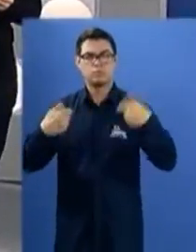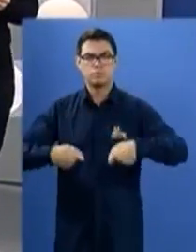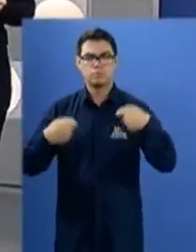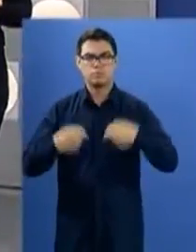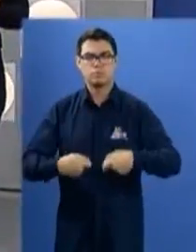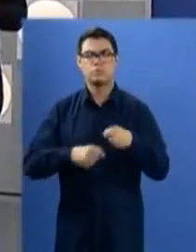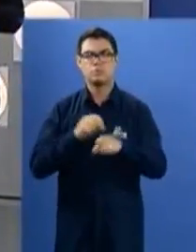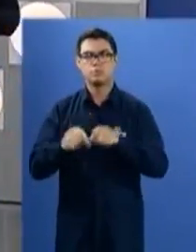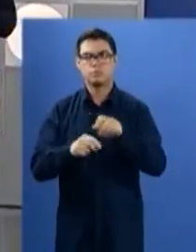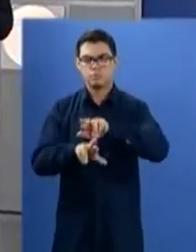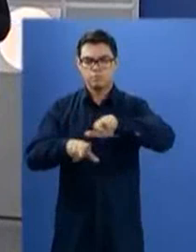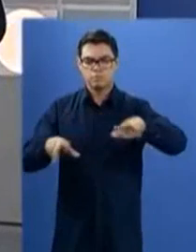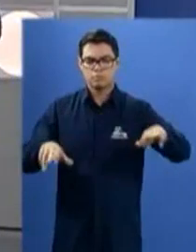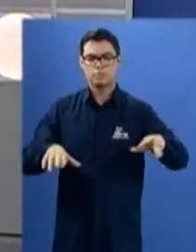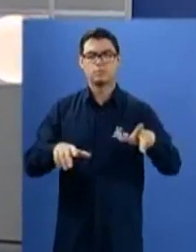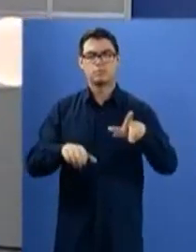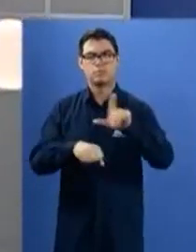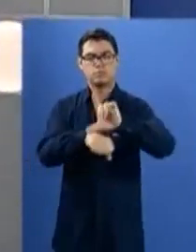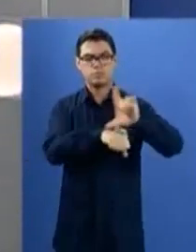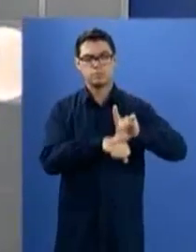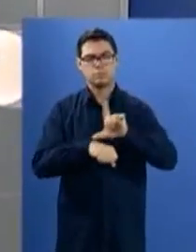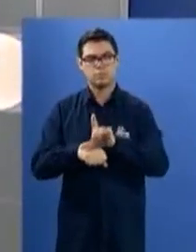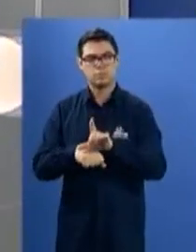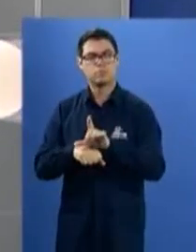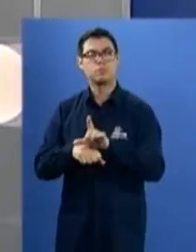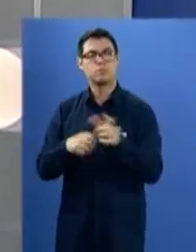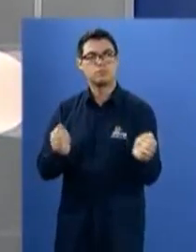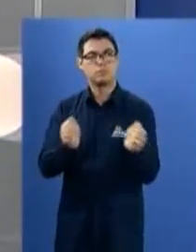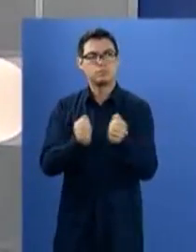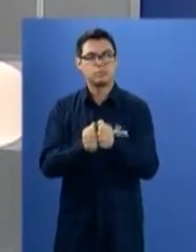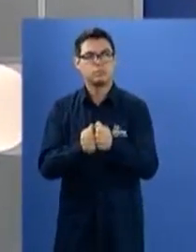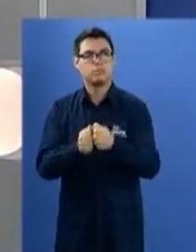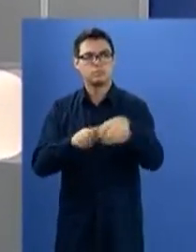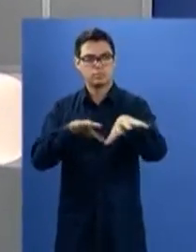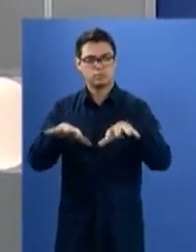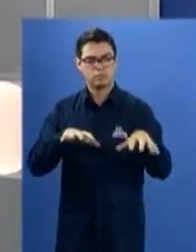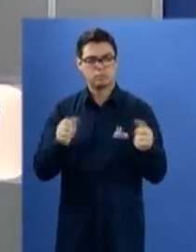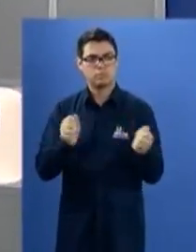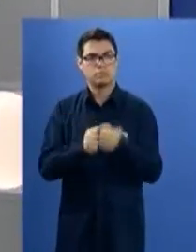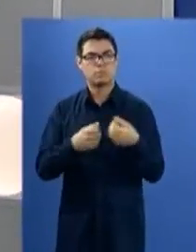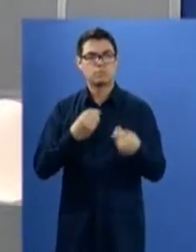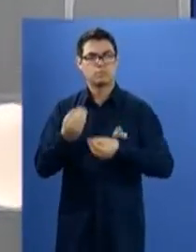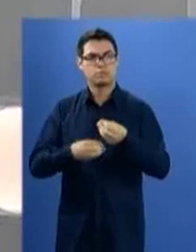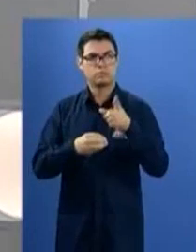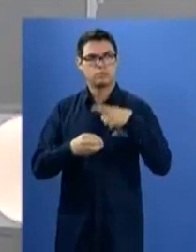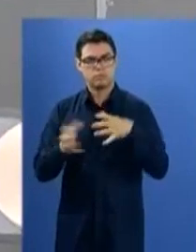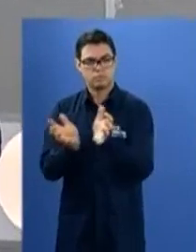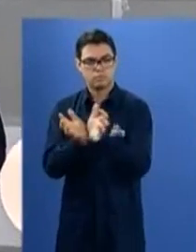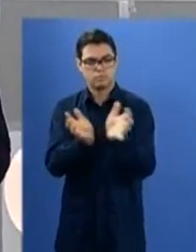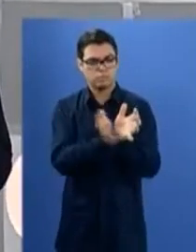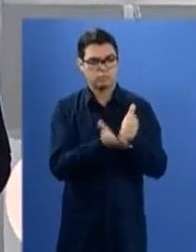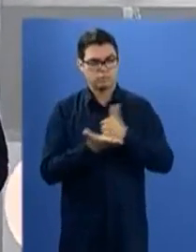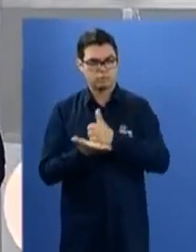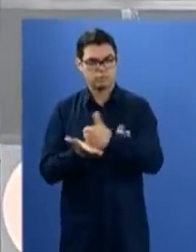necessário que vários setores trabalhem em conjunto, e o que nós chamamos de subsistemas de